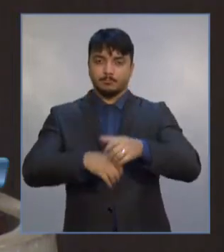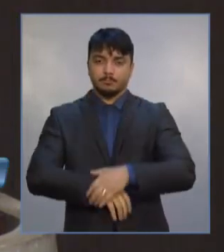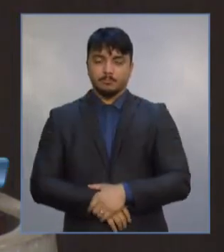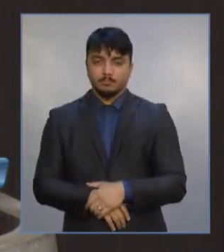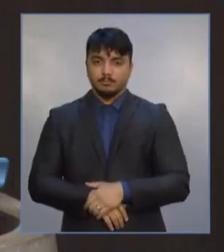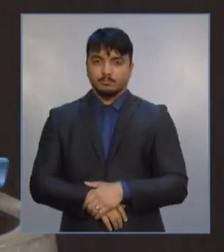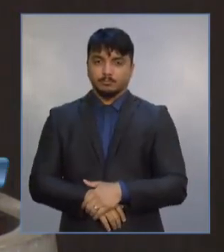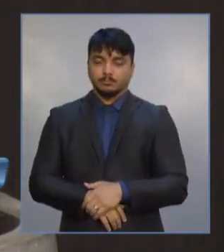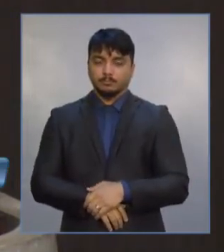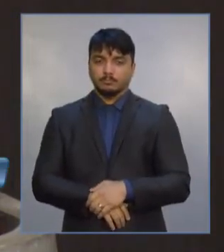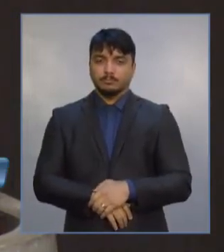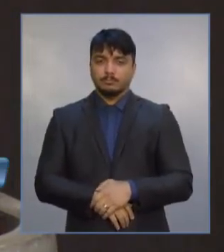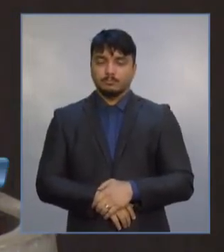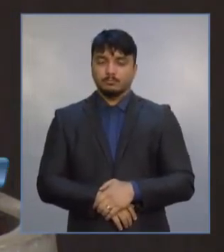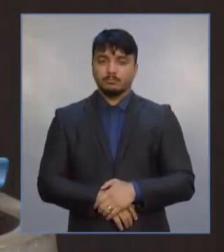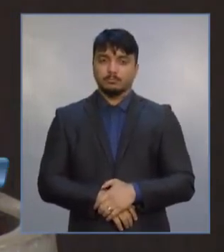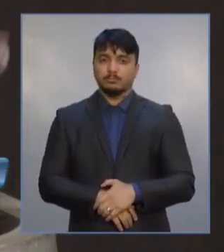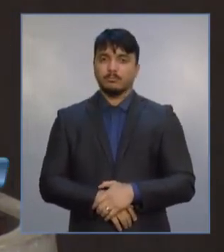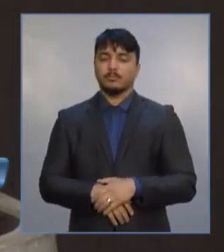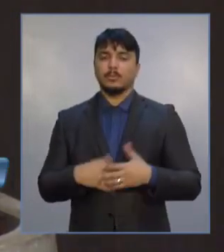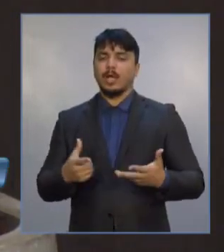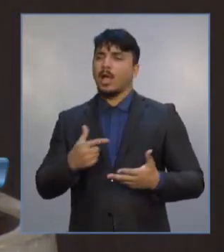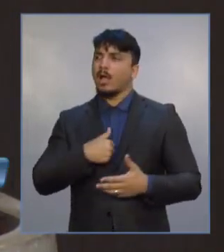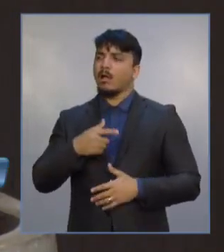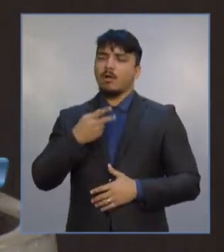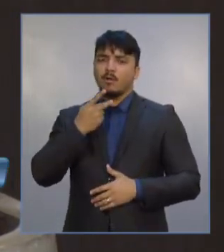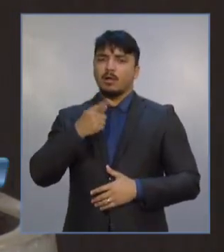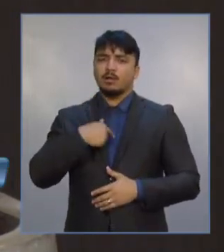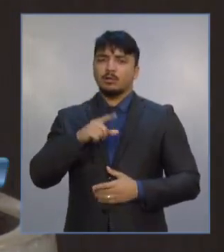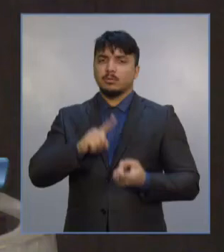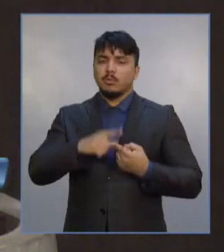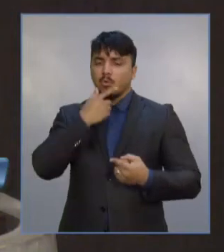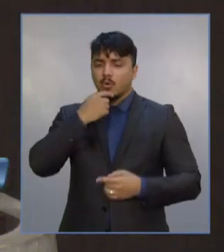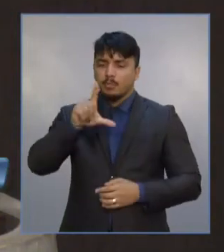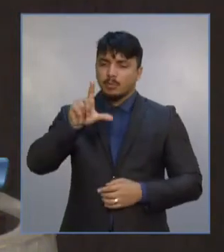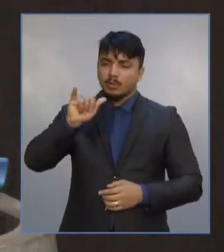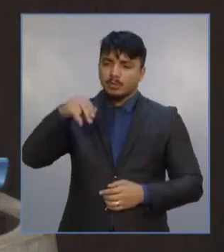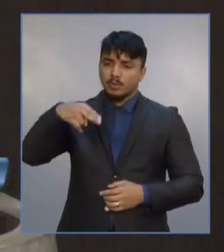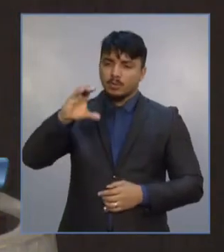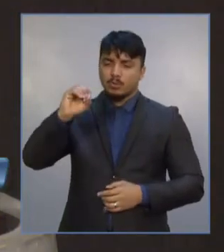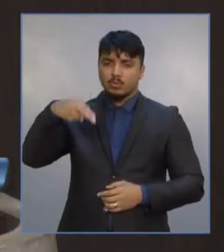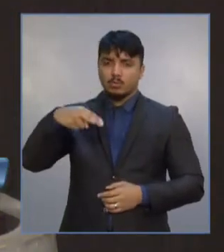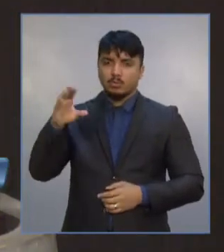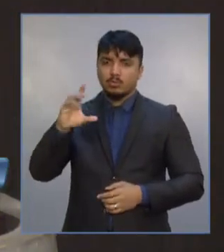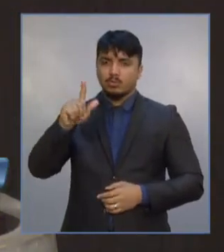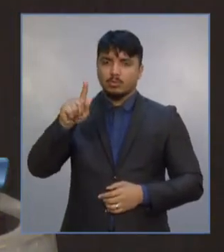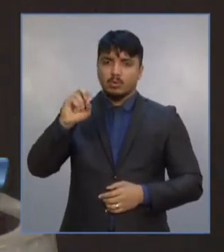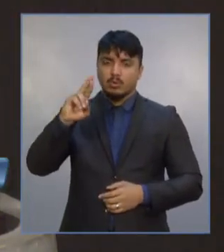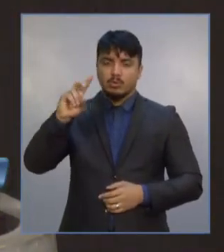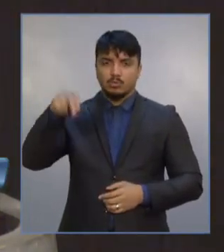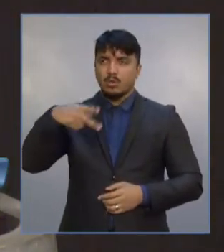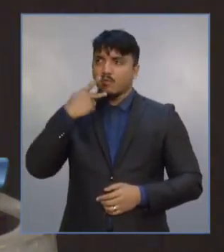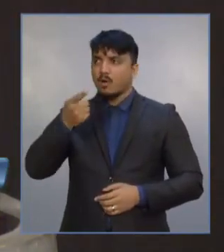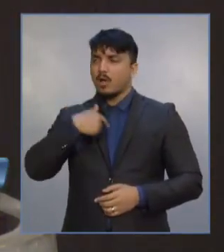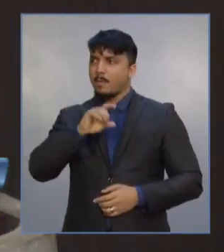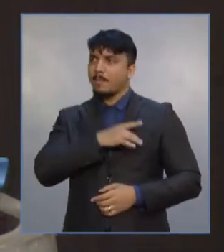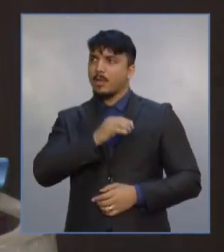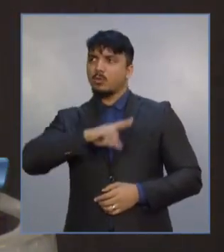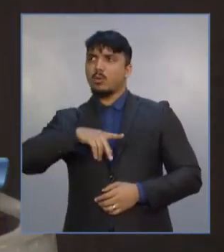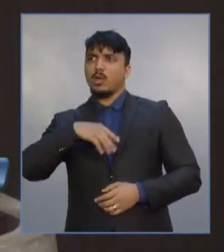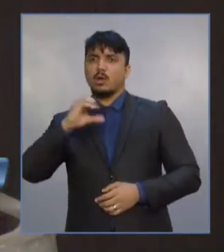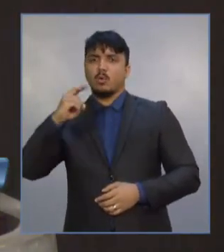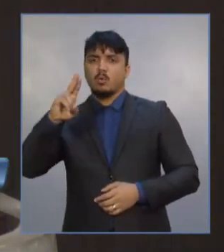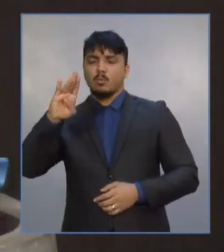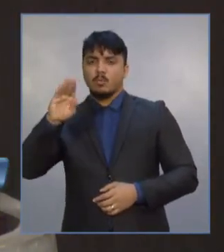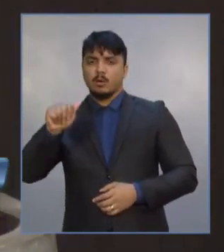soberano. Almejando um país soberano. Eu vou citar o próprio Lincoln Gordon. Ele dizia que o medo dele não era que o Brasil virasse Cuba, é que o